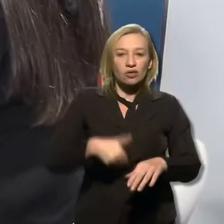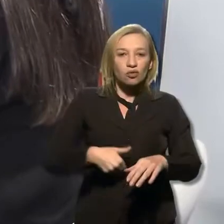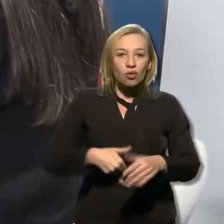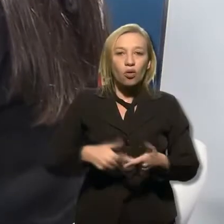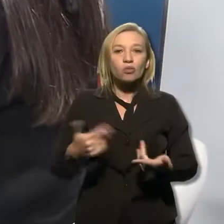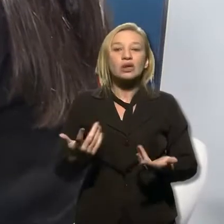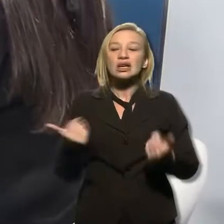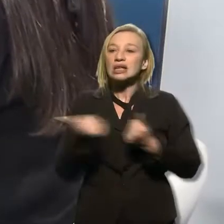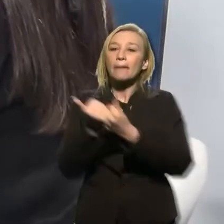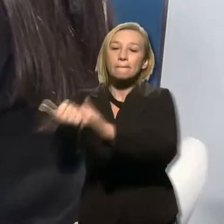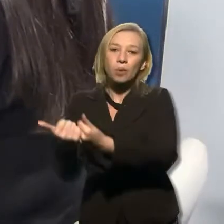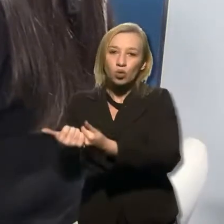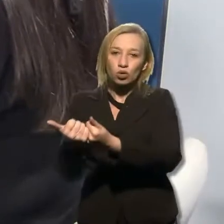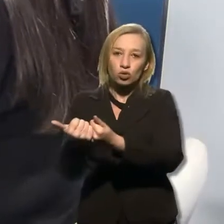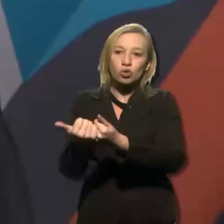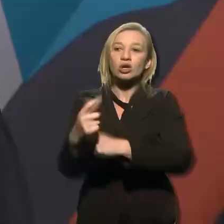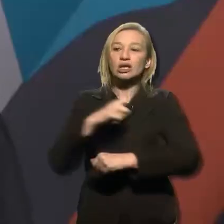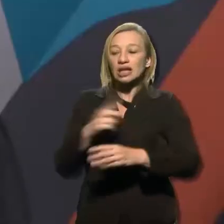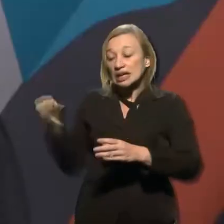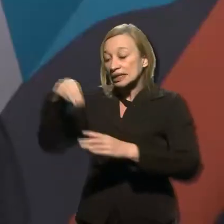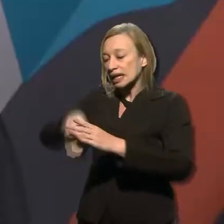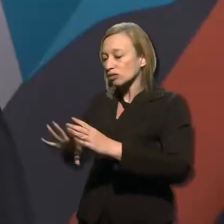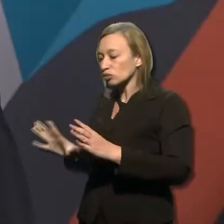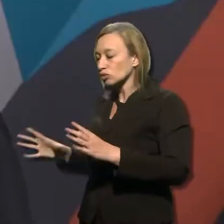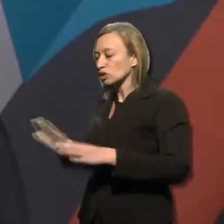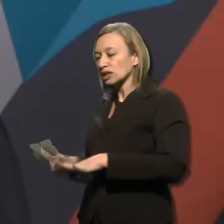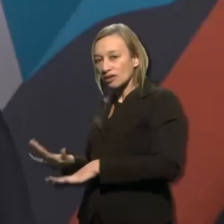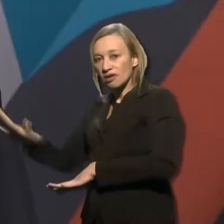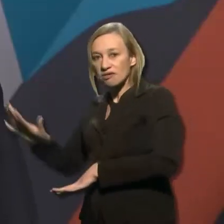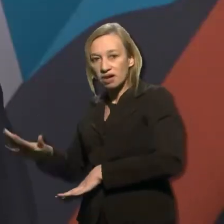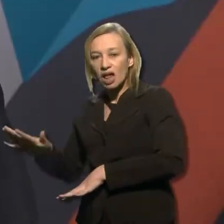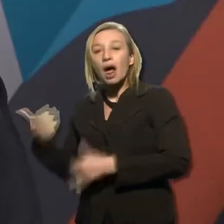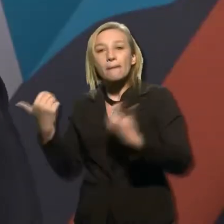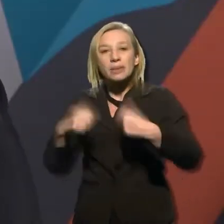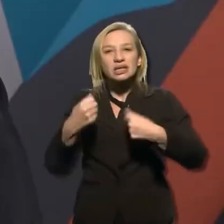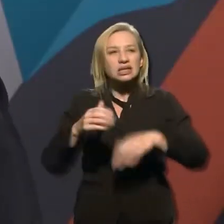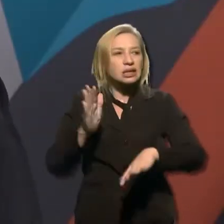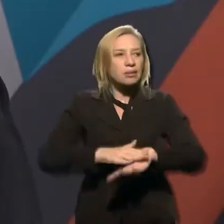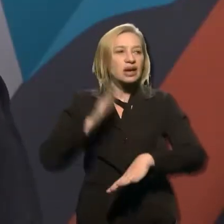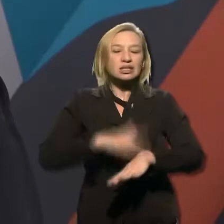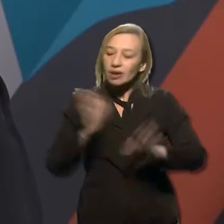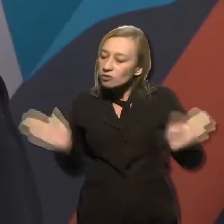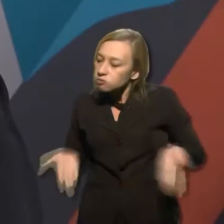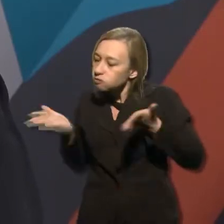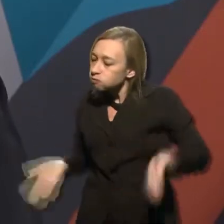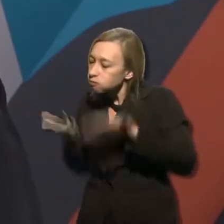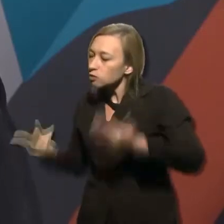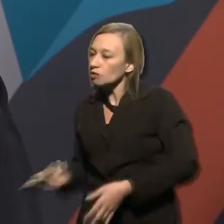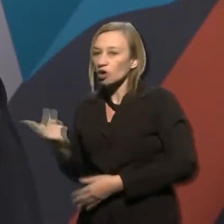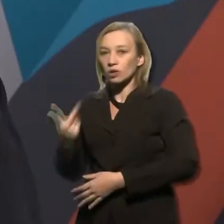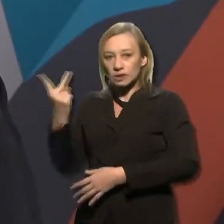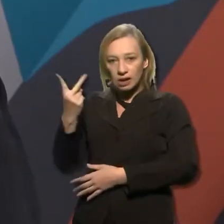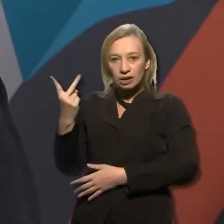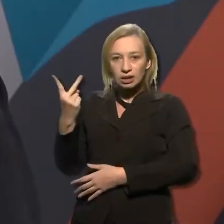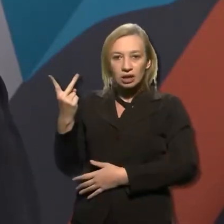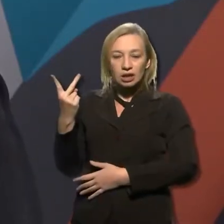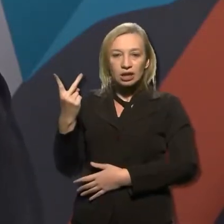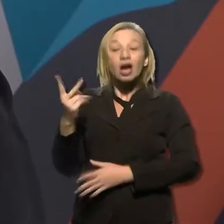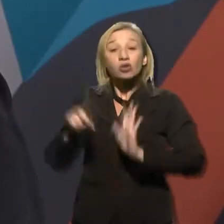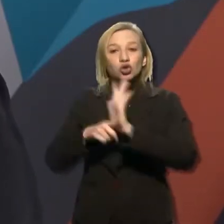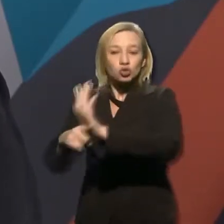buscar o seu sustento. Mais do que nunca, essa rede de apoio que existe dentro da favela precisa ser ainda